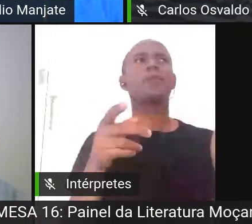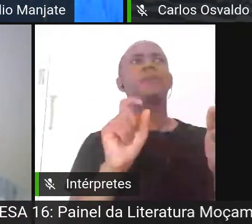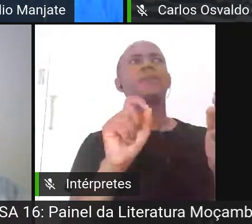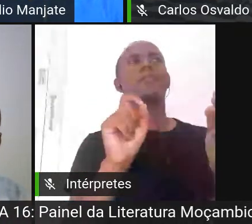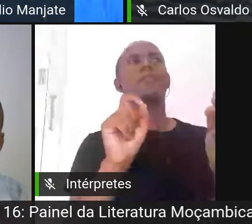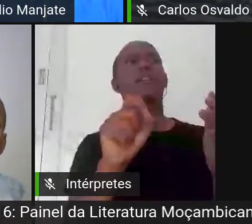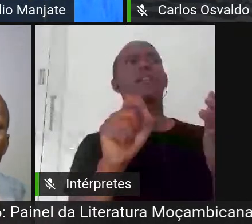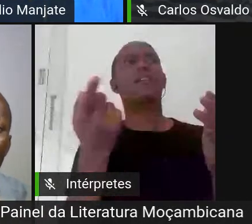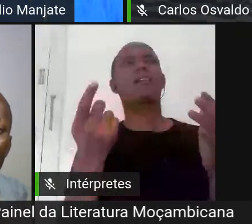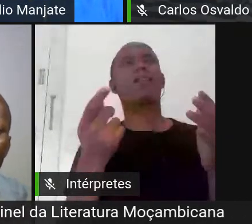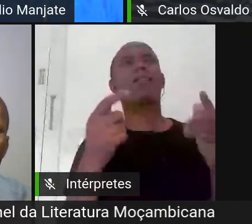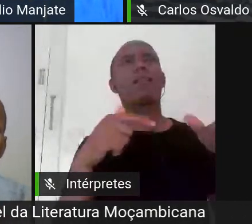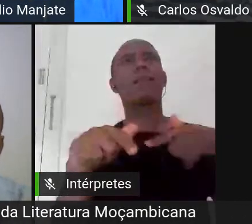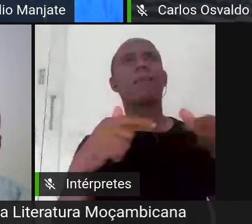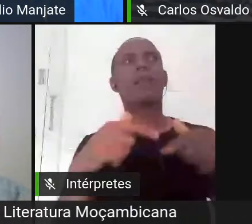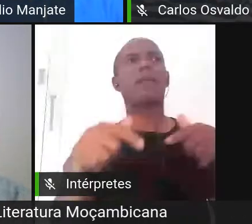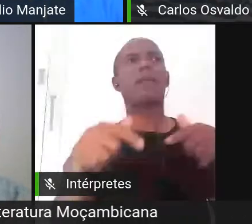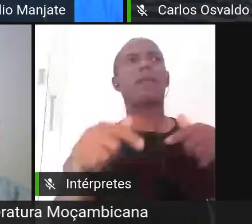nesse aspecto.